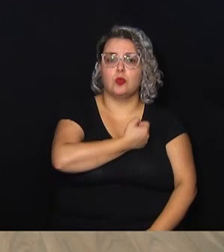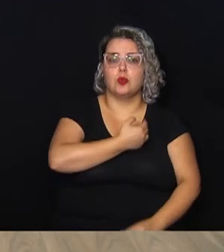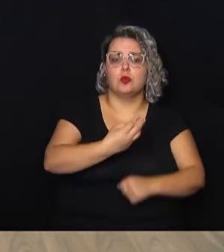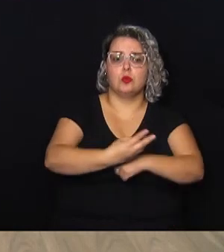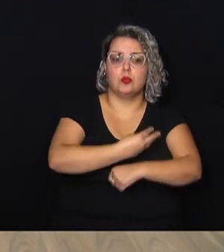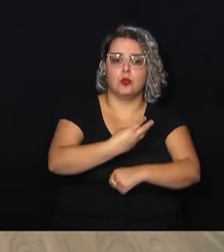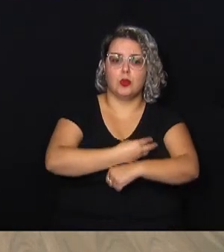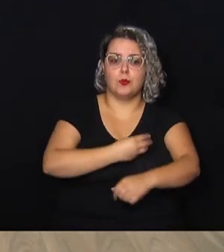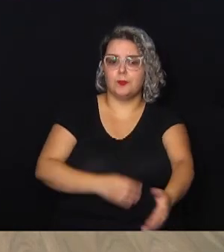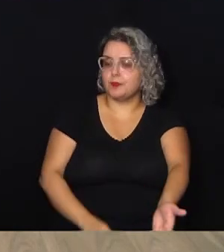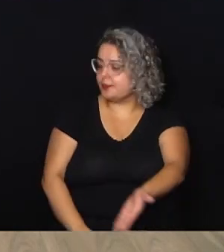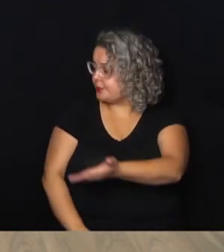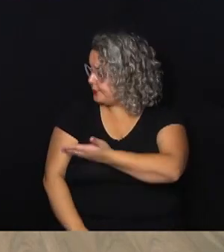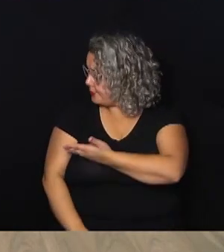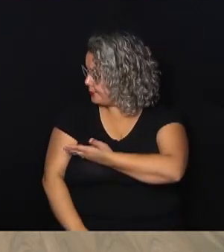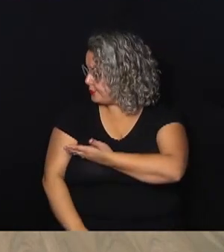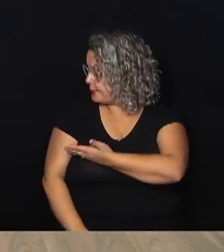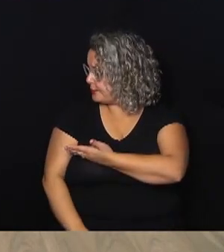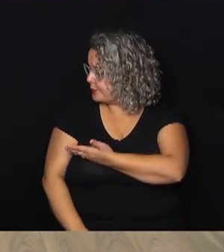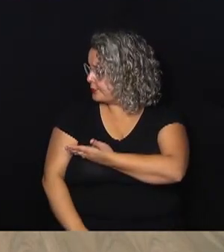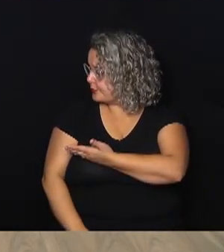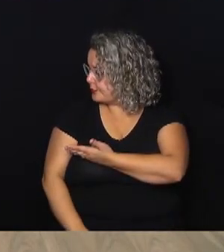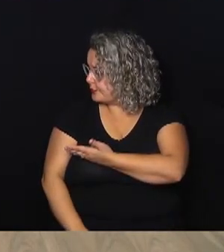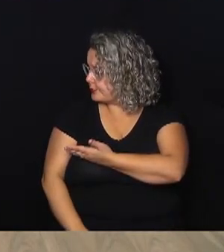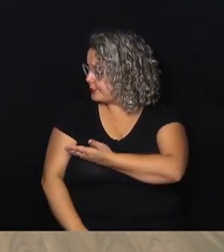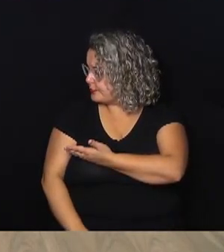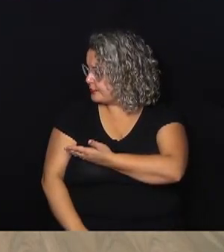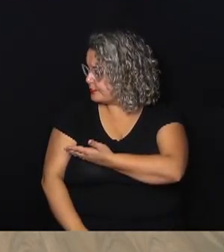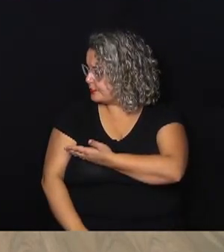WhatsApp. 19 é o nosso DDD,